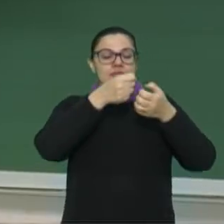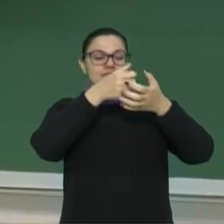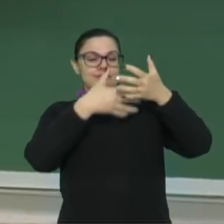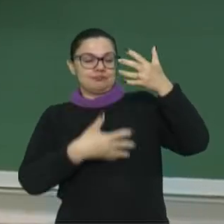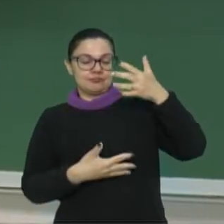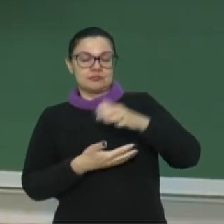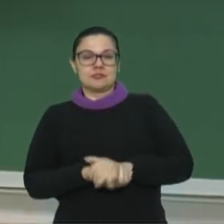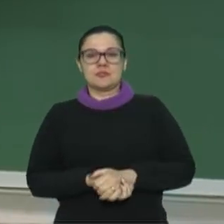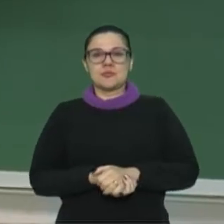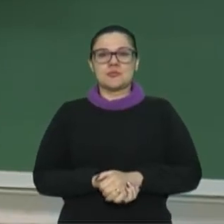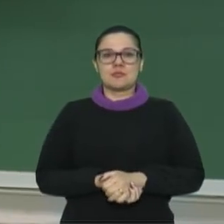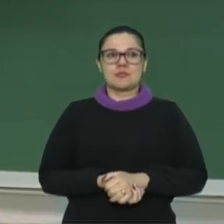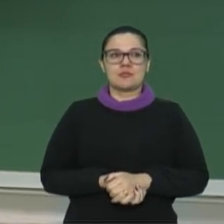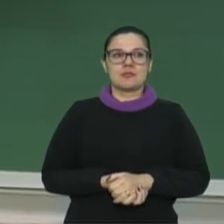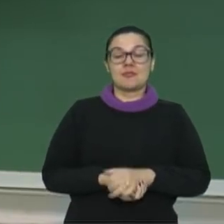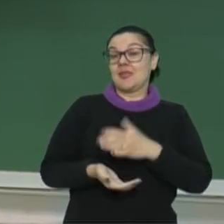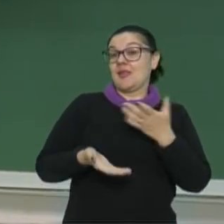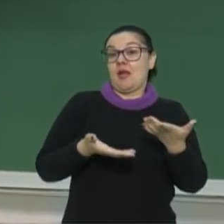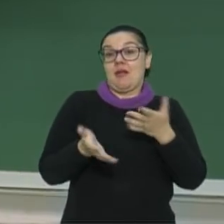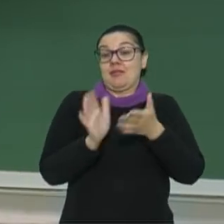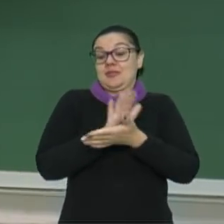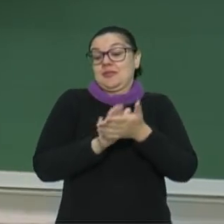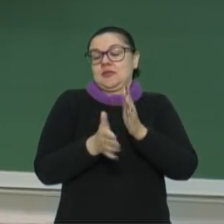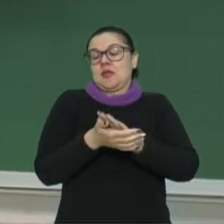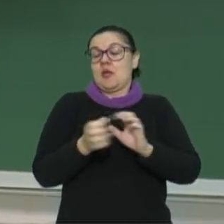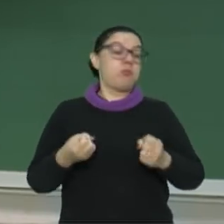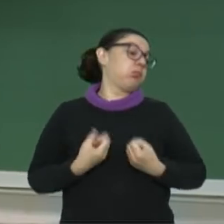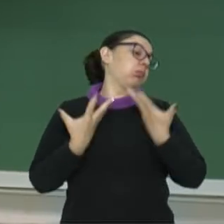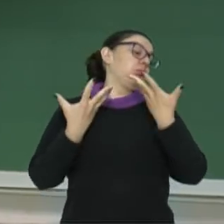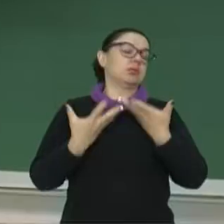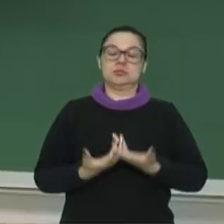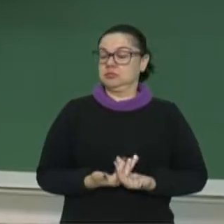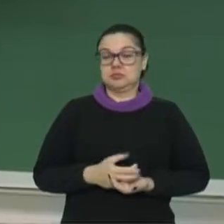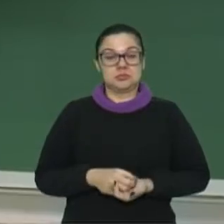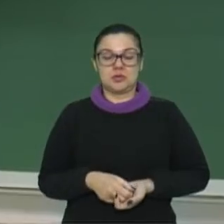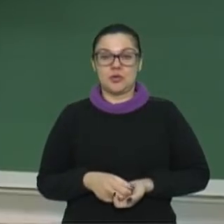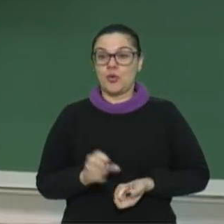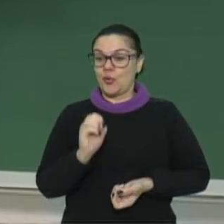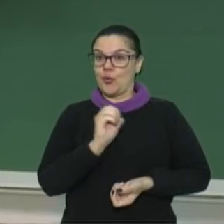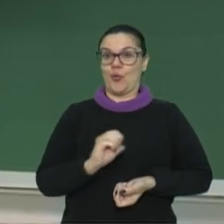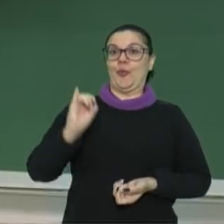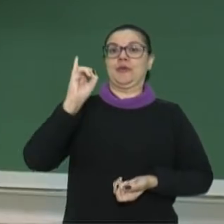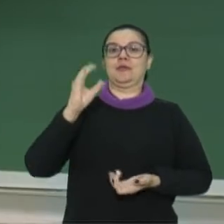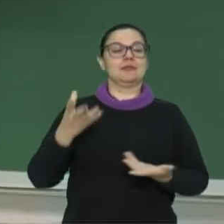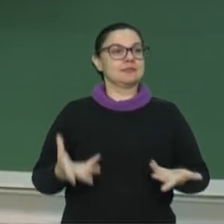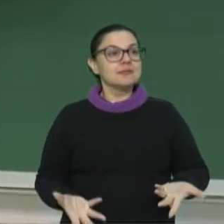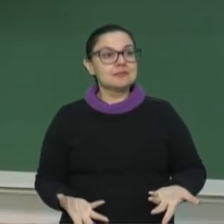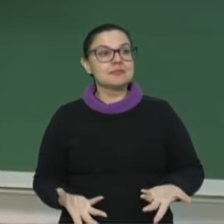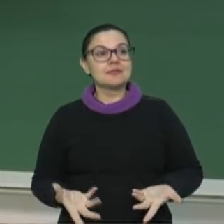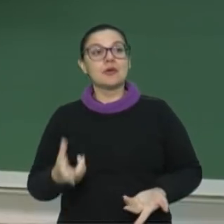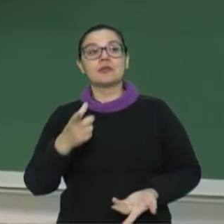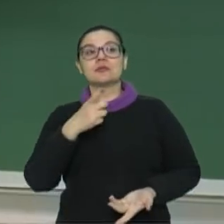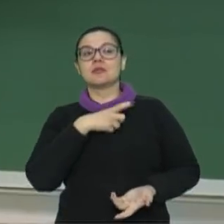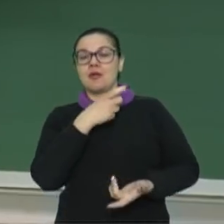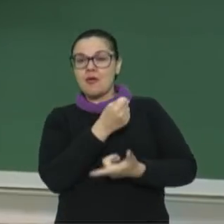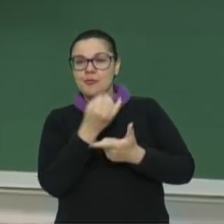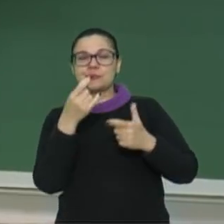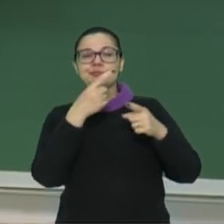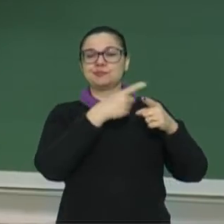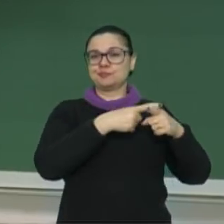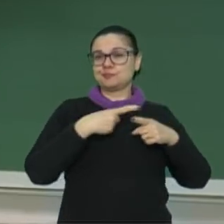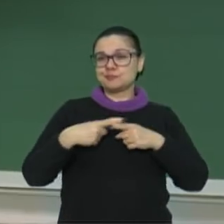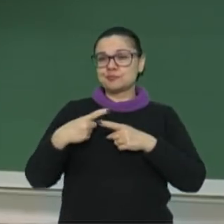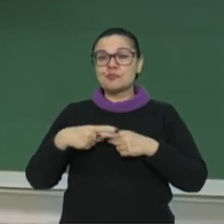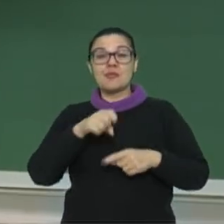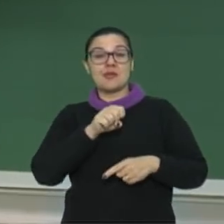né? Gente, nada é por acaso, né? Nada tipo explode, né? Nada tipo oi, né? Sempre tem algumas razões ali. Se